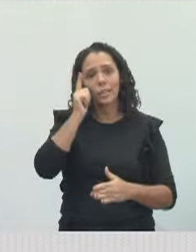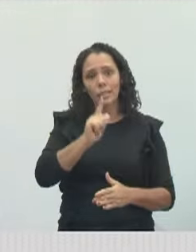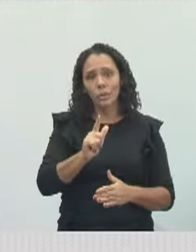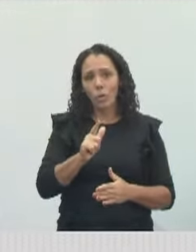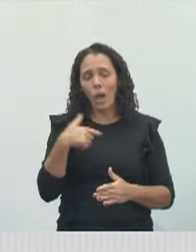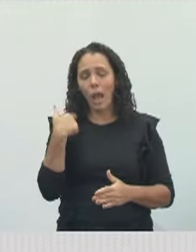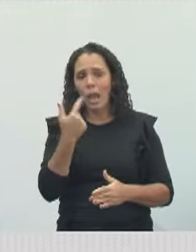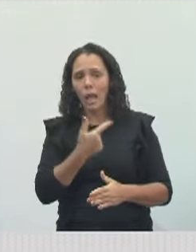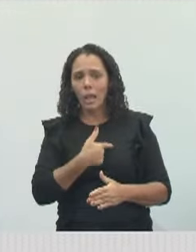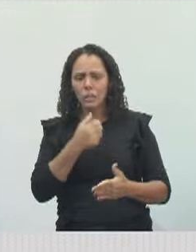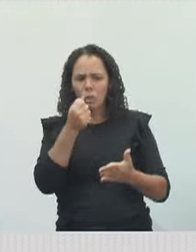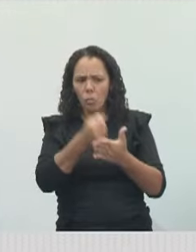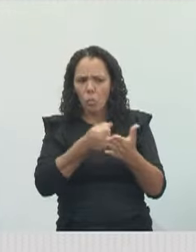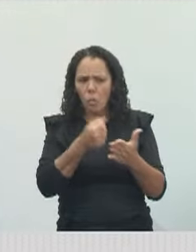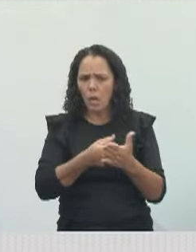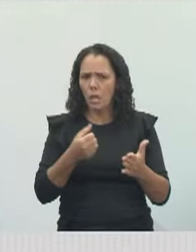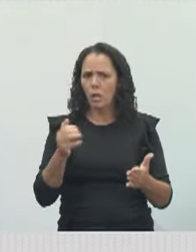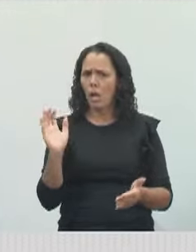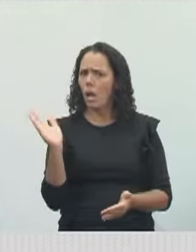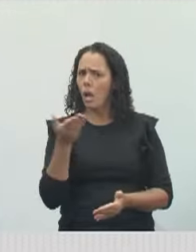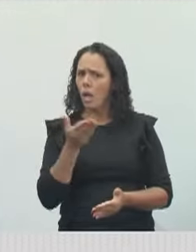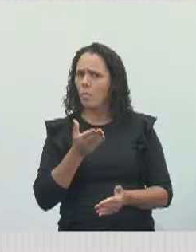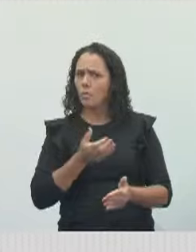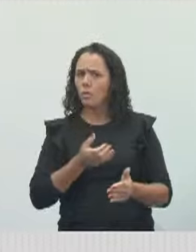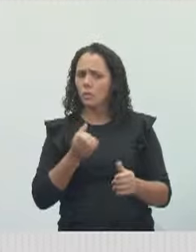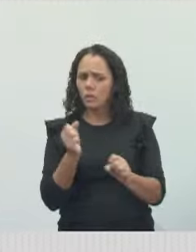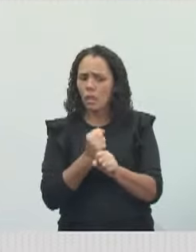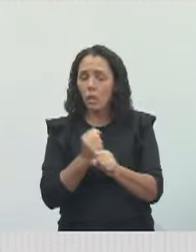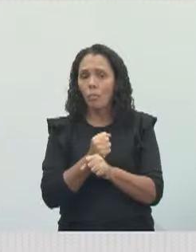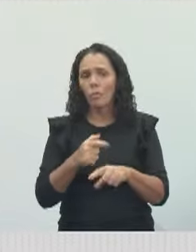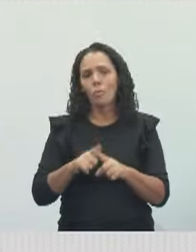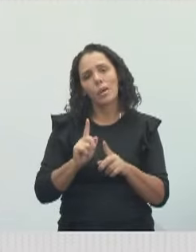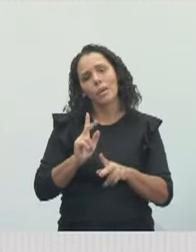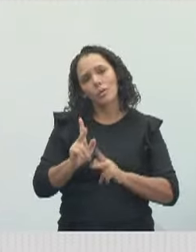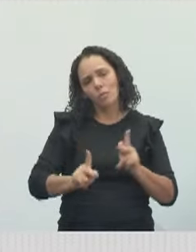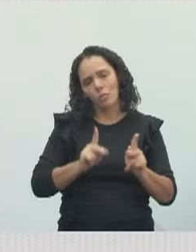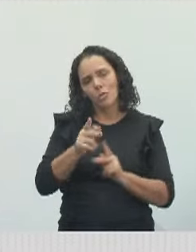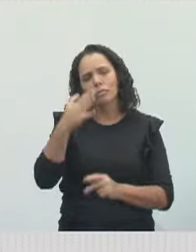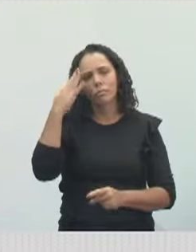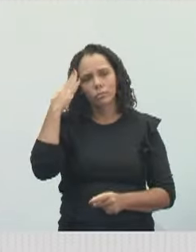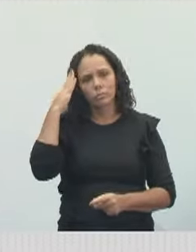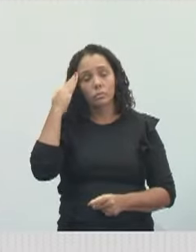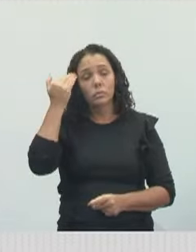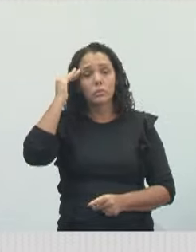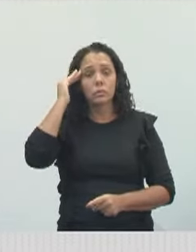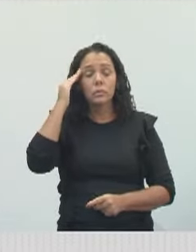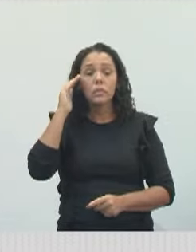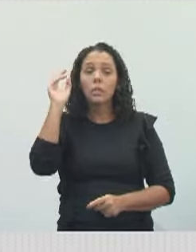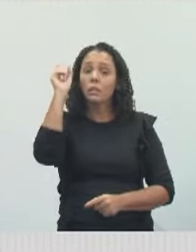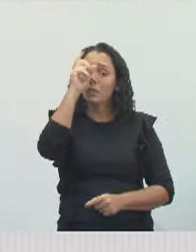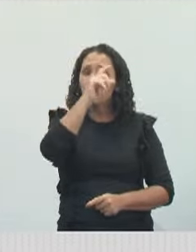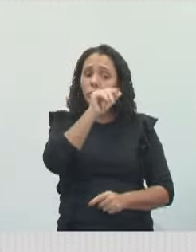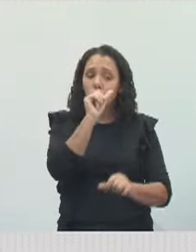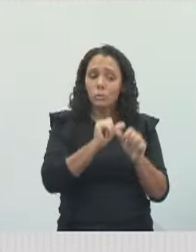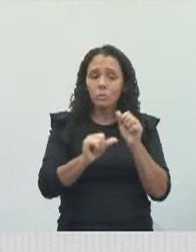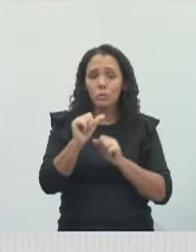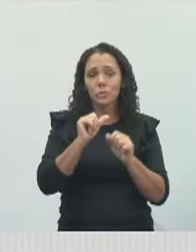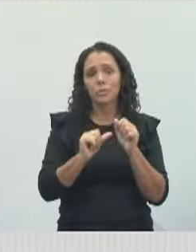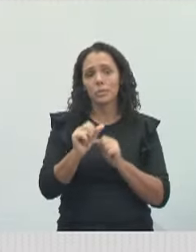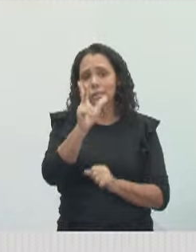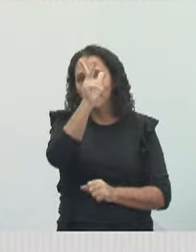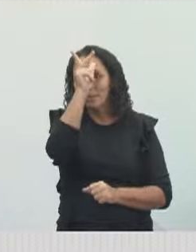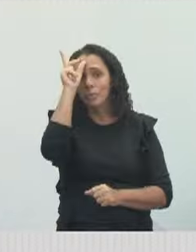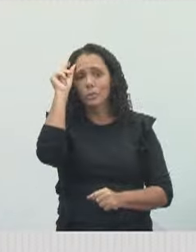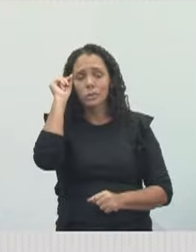dela agilidade nos trabalhos, né? Mas eu acho que a população inteira entende isso e sabe, né, da dificuldade que é que o poder público